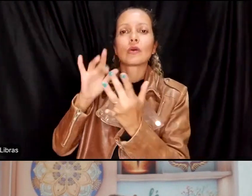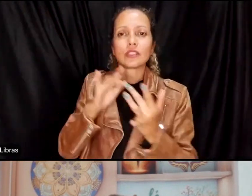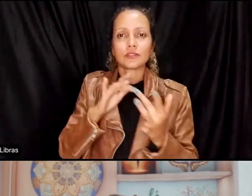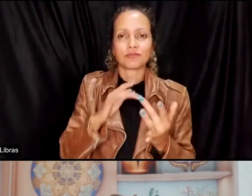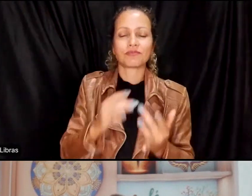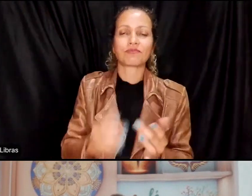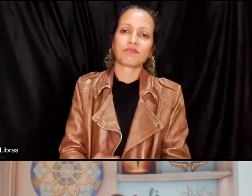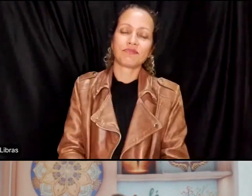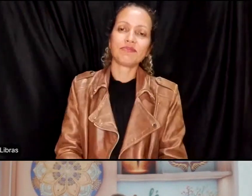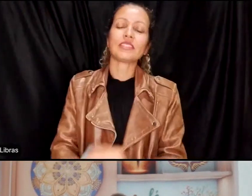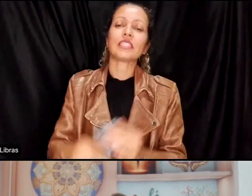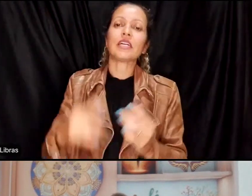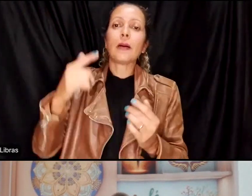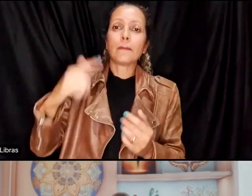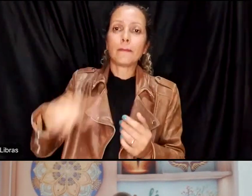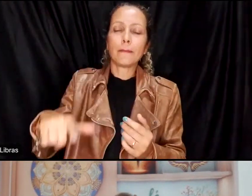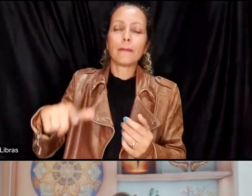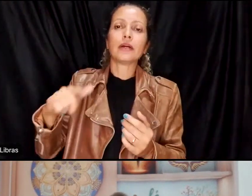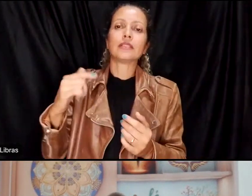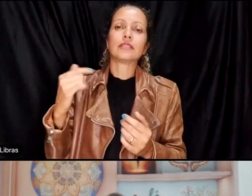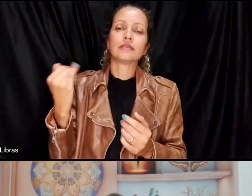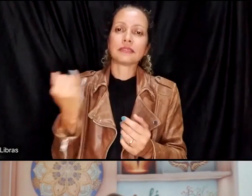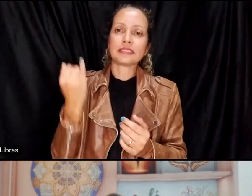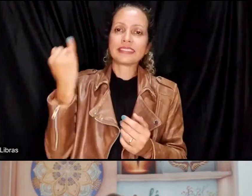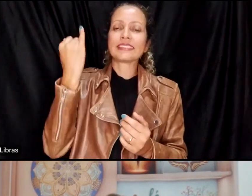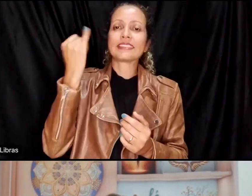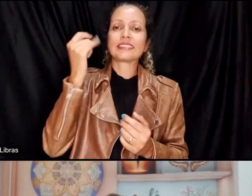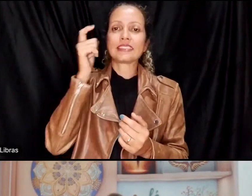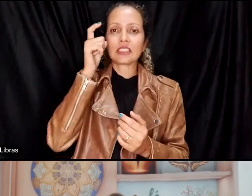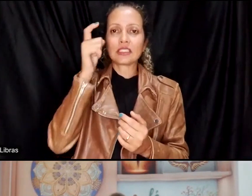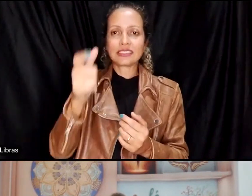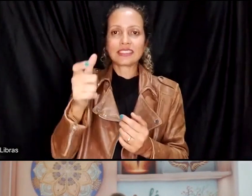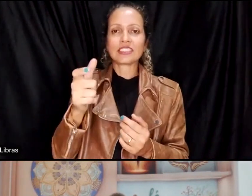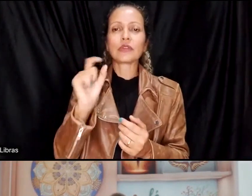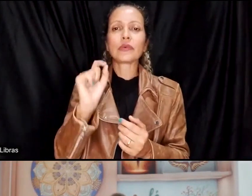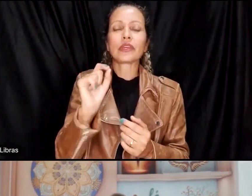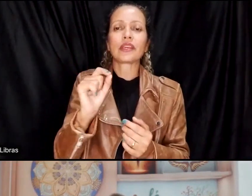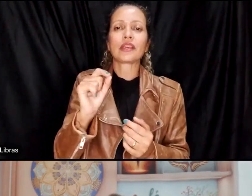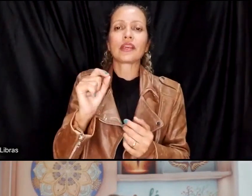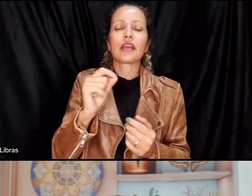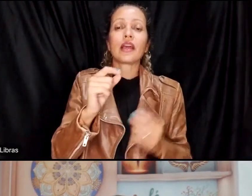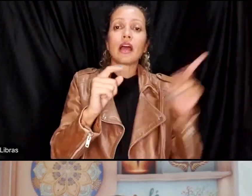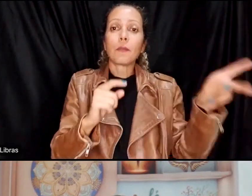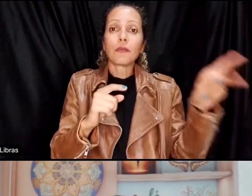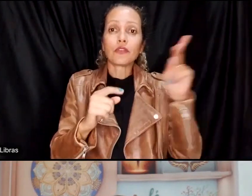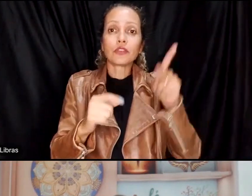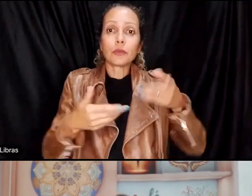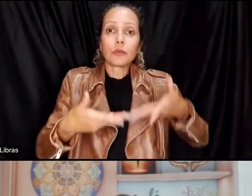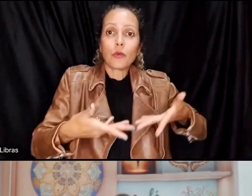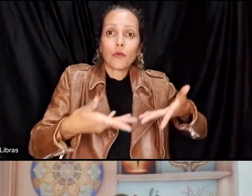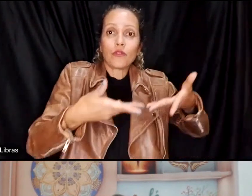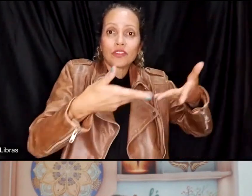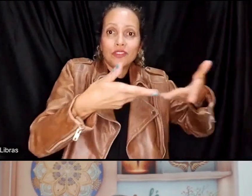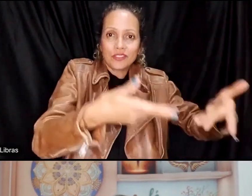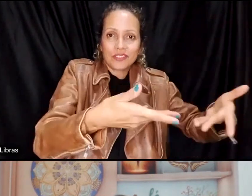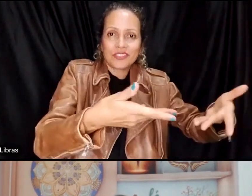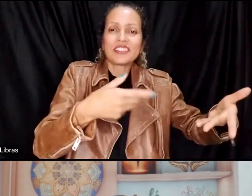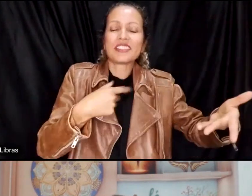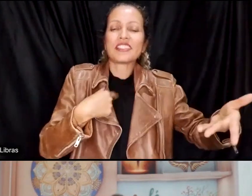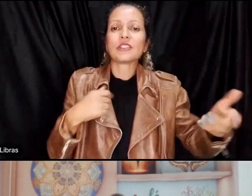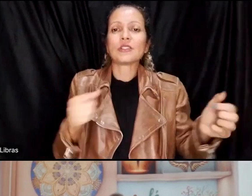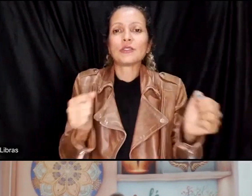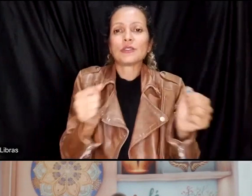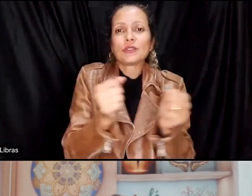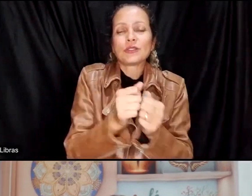muito interessante. Eu fui convidada pela professora da Unicamp para participar de um almoço com pessoas surdas.